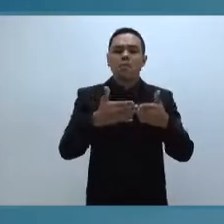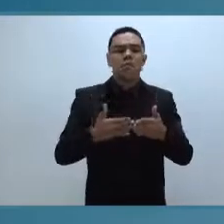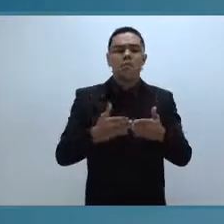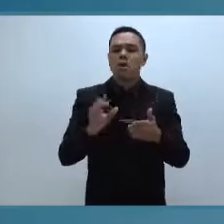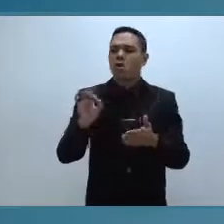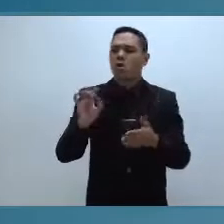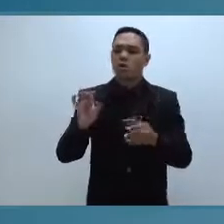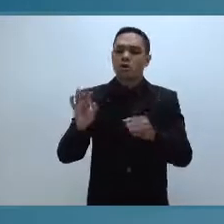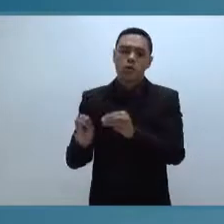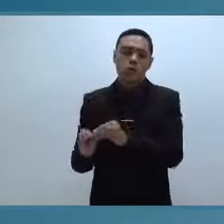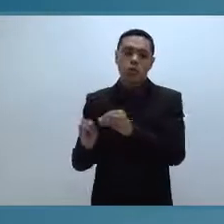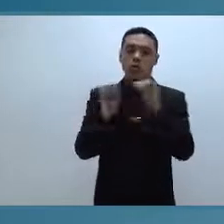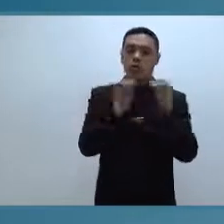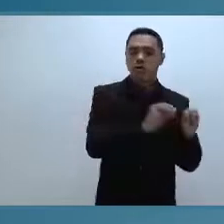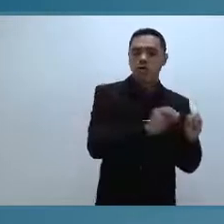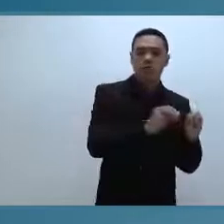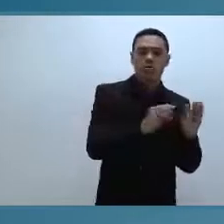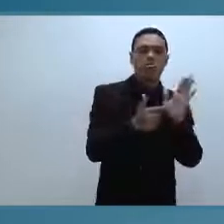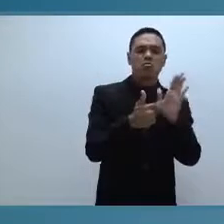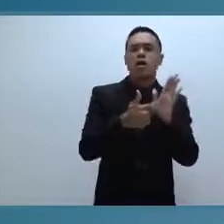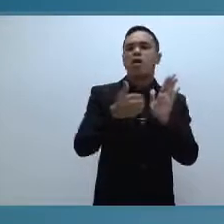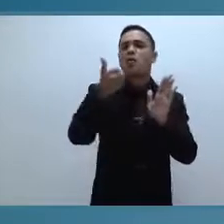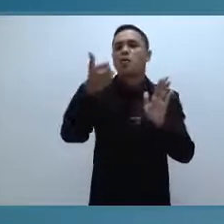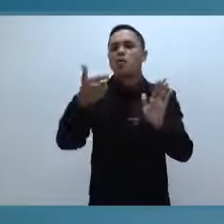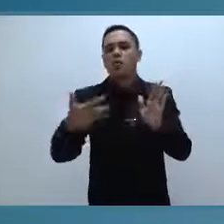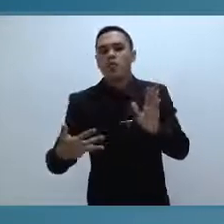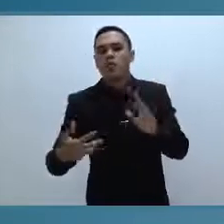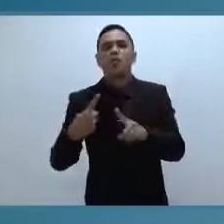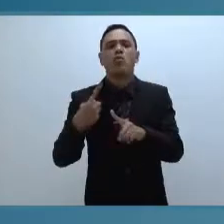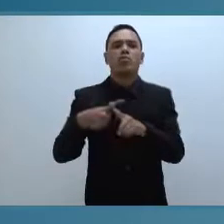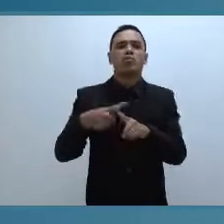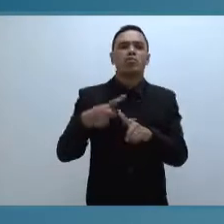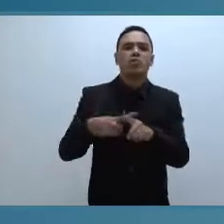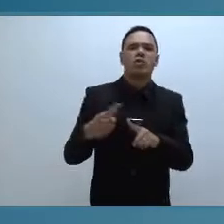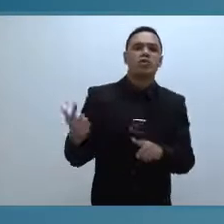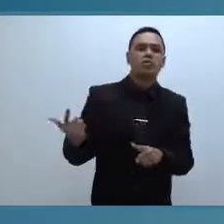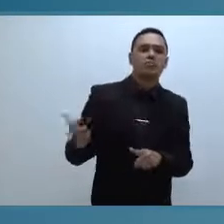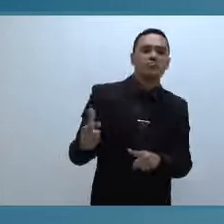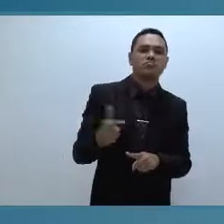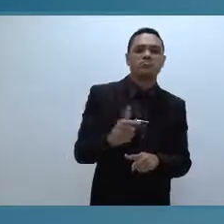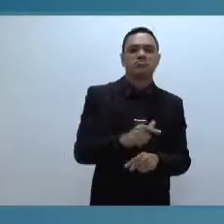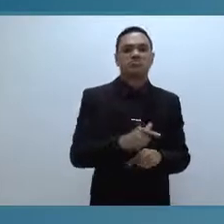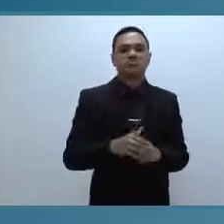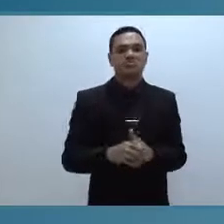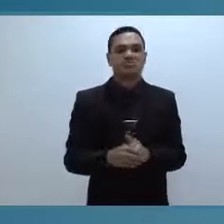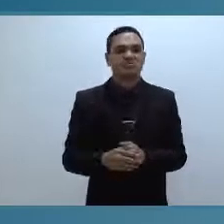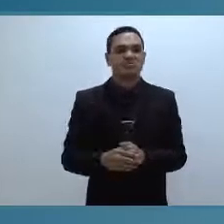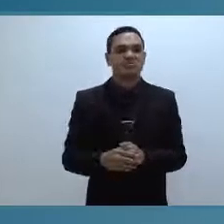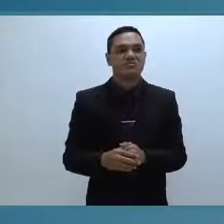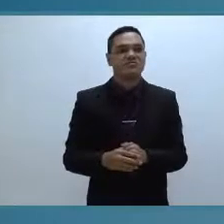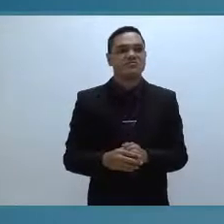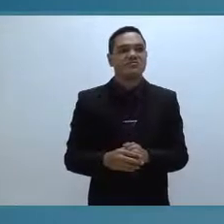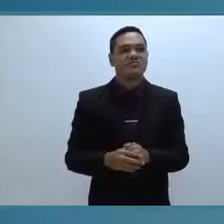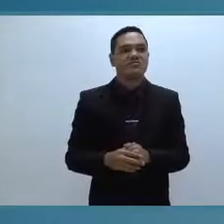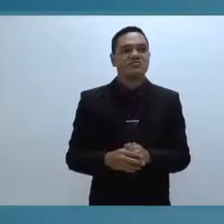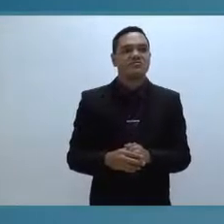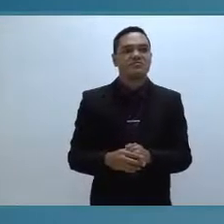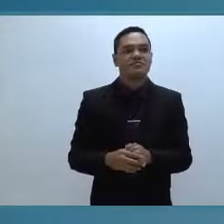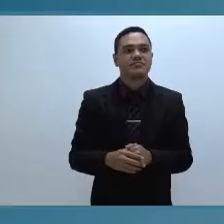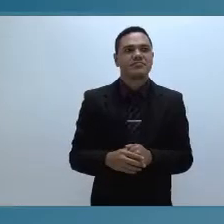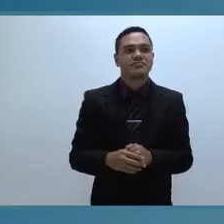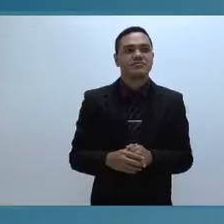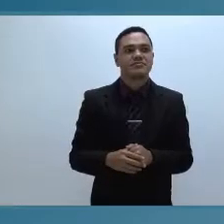morar, mas sem uma justificativa, embora, como eu falei ainda há pouco para vossas excelências, eu estava